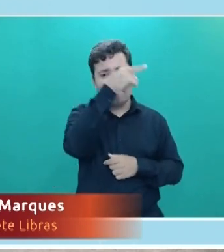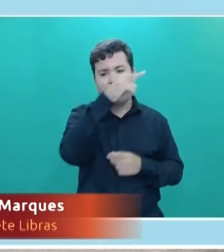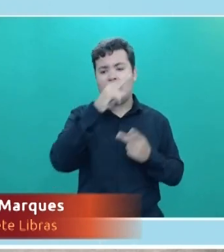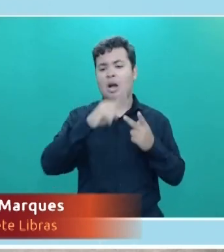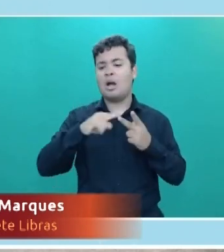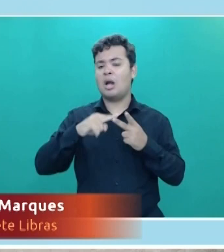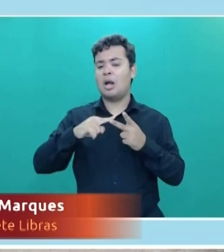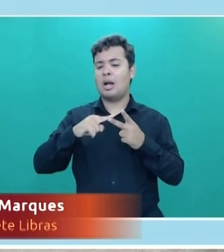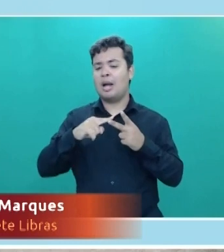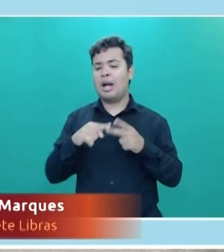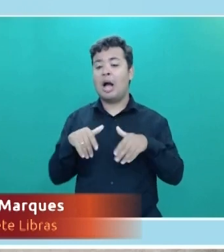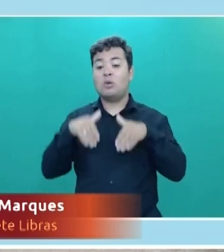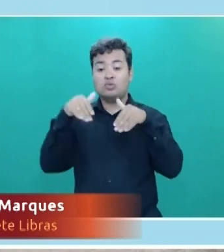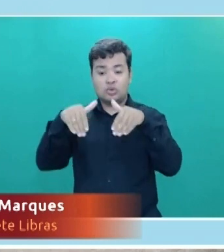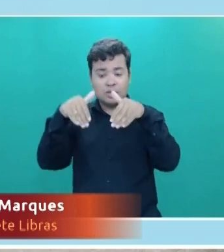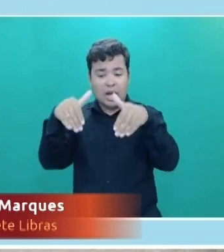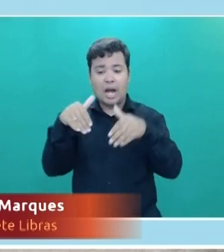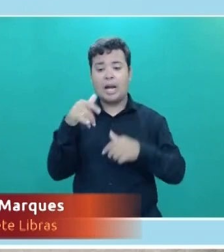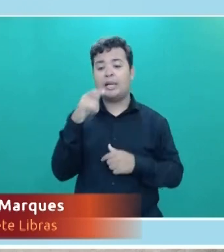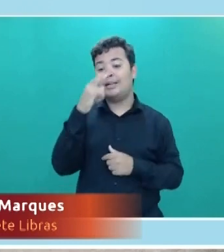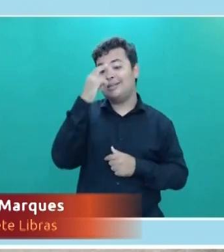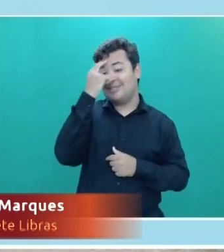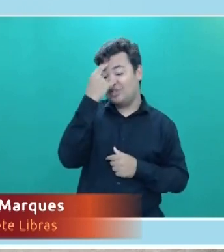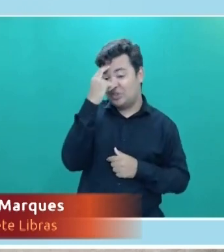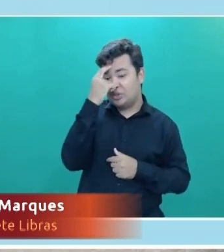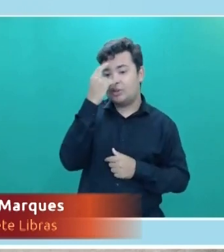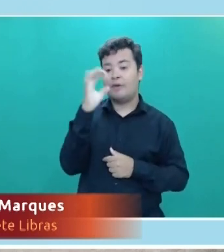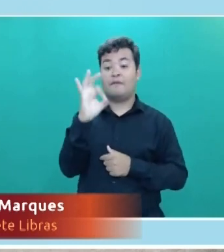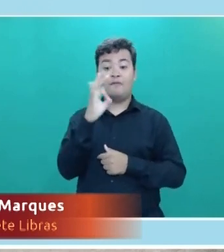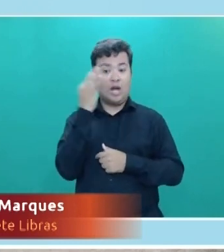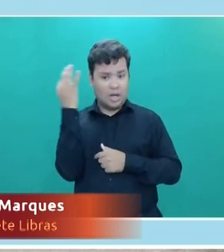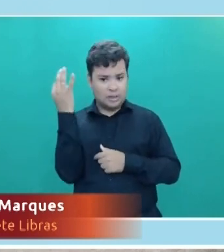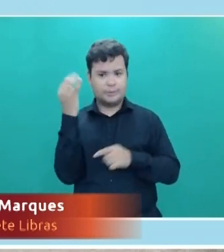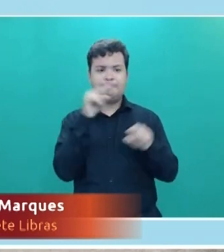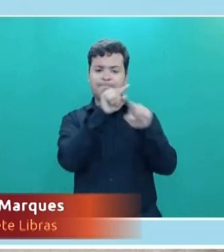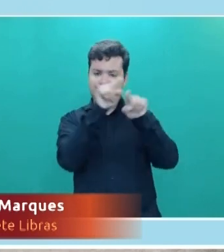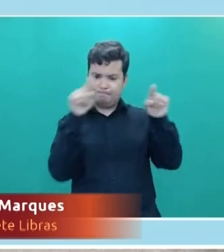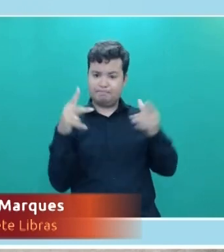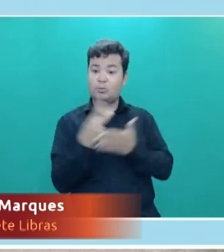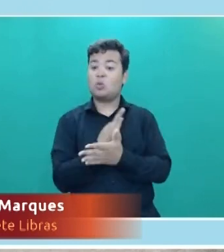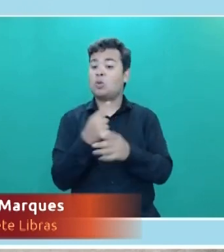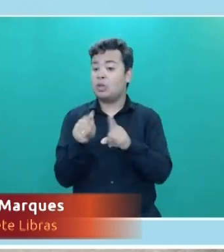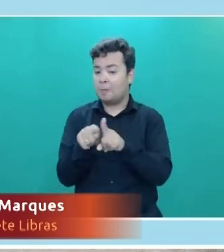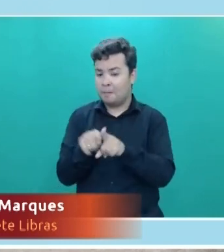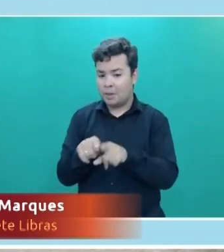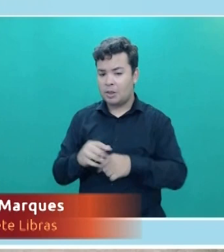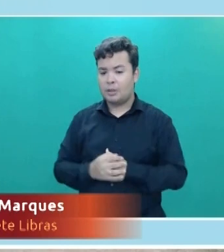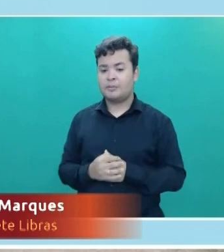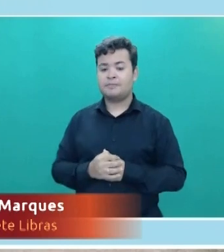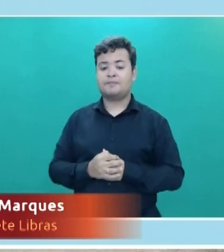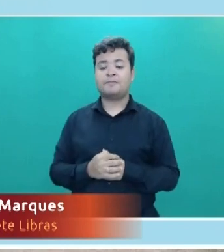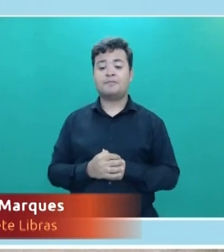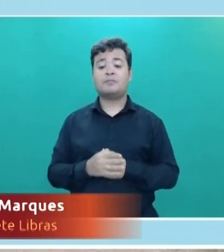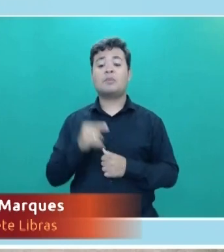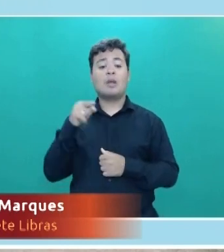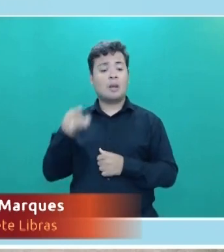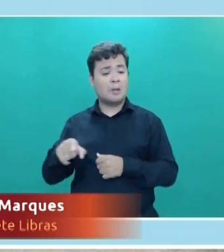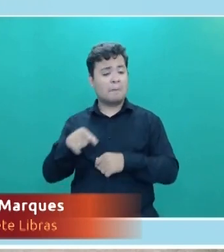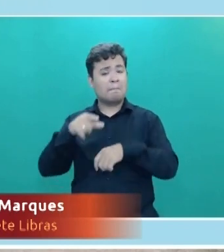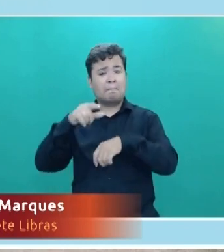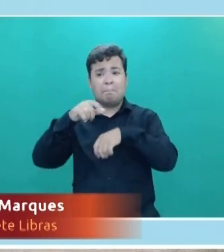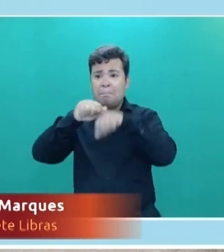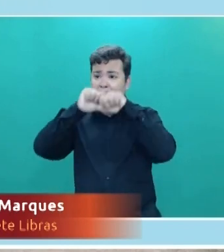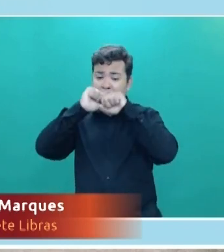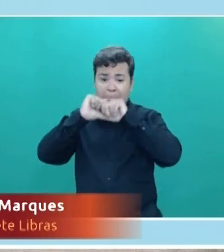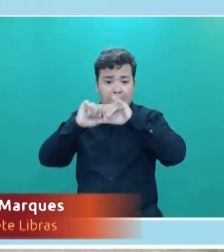na Índia, na França, né? Então, quando isso chega no mainstream, ele realmente se dissemina no debate público e